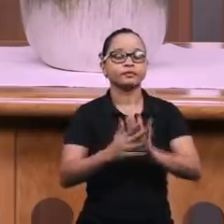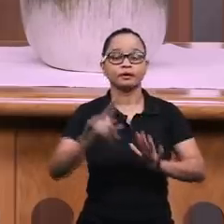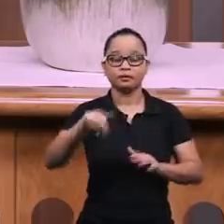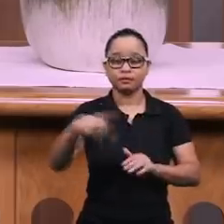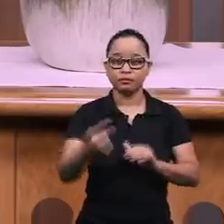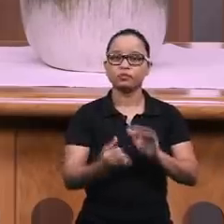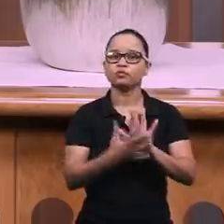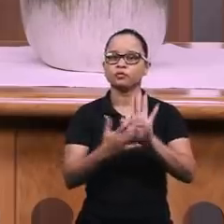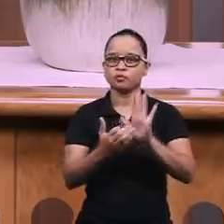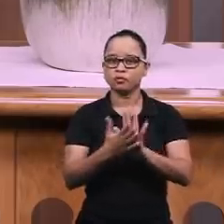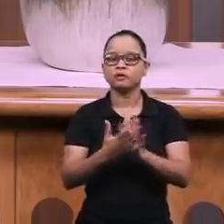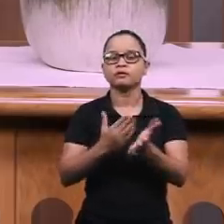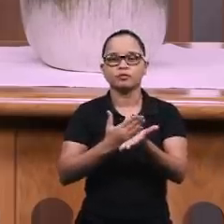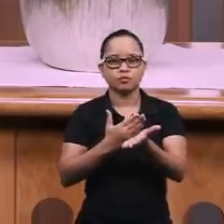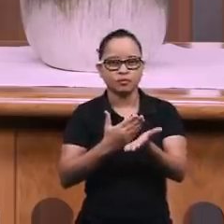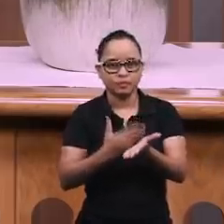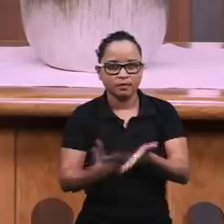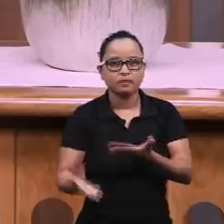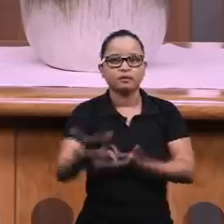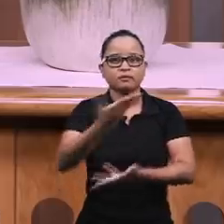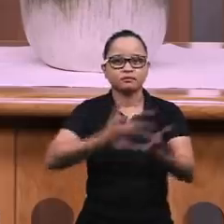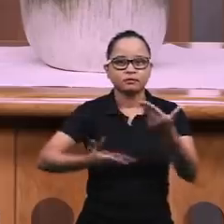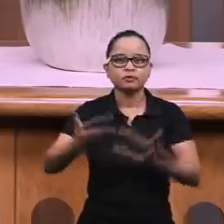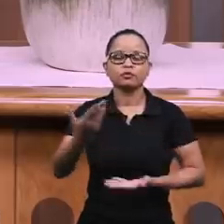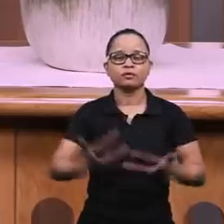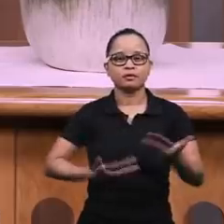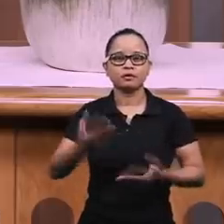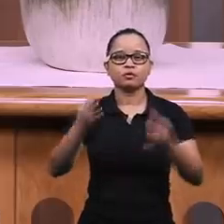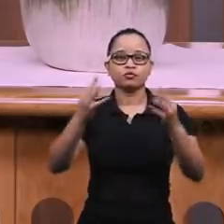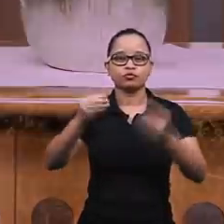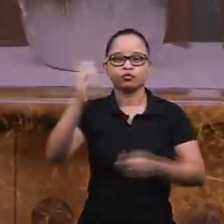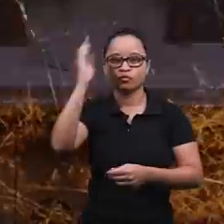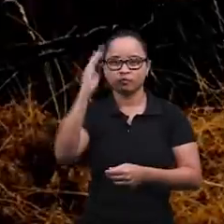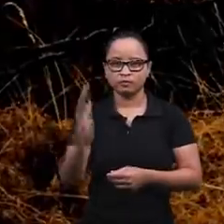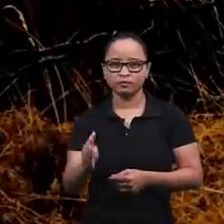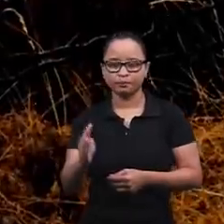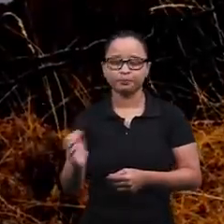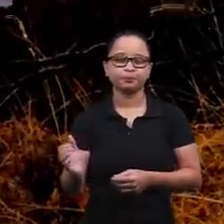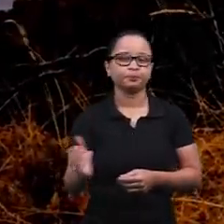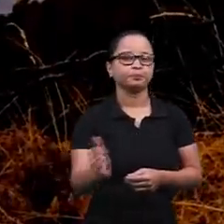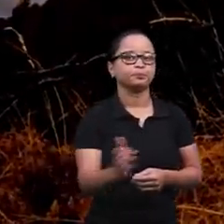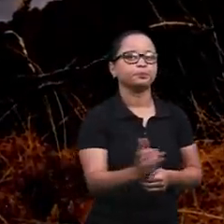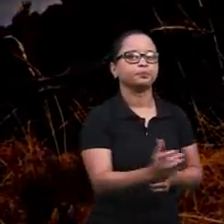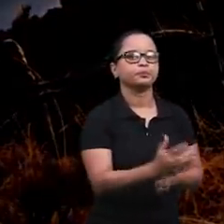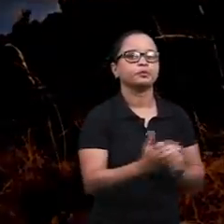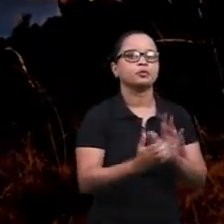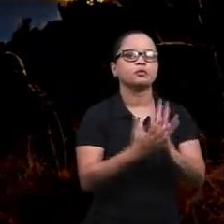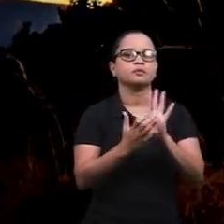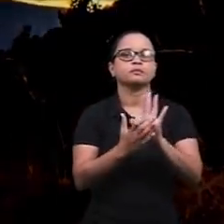sequência desse louvor então daremos início às participações dos irmãos de todo o Brasil